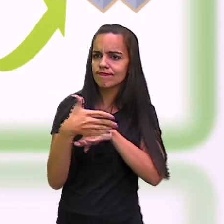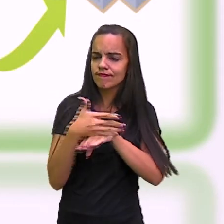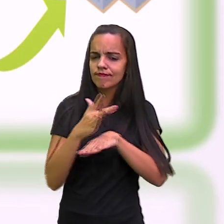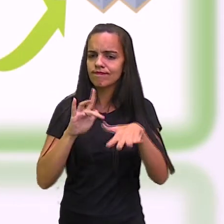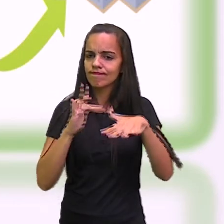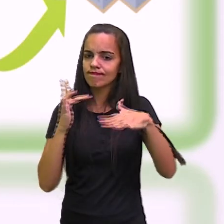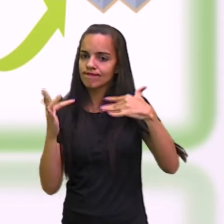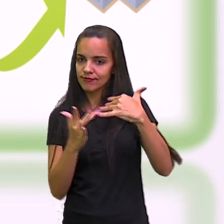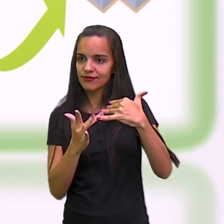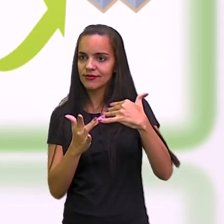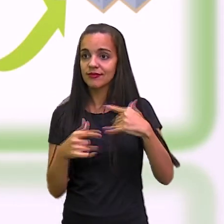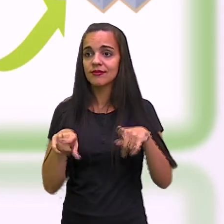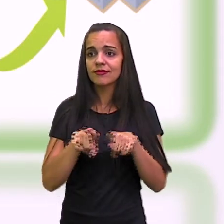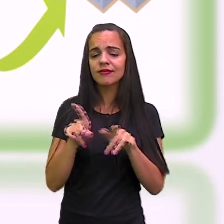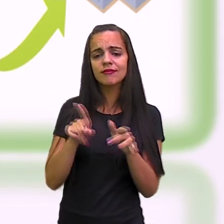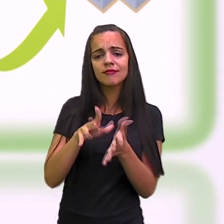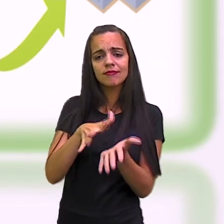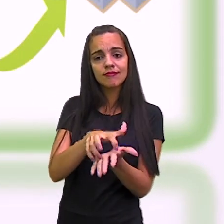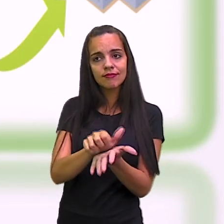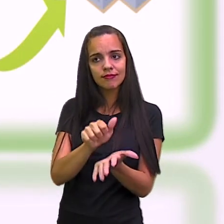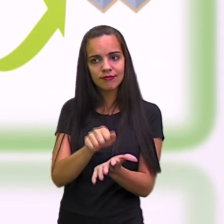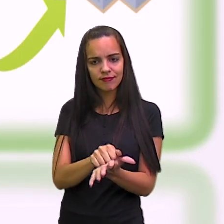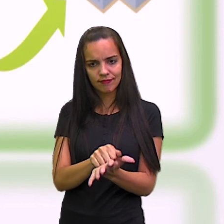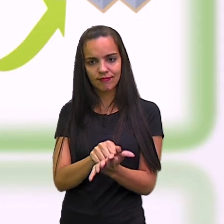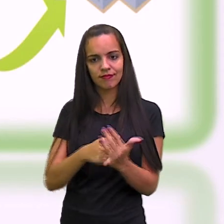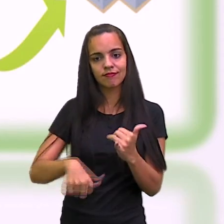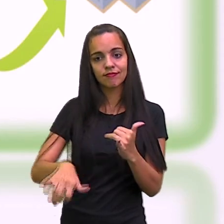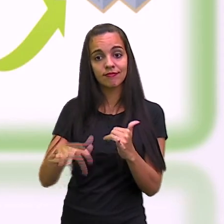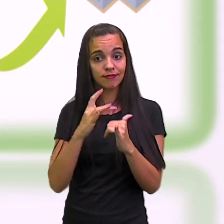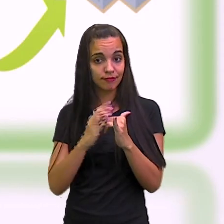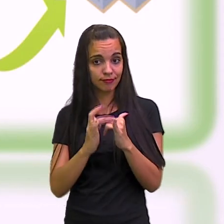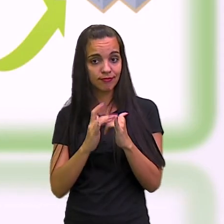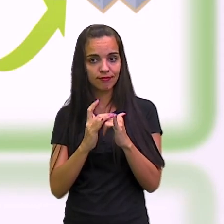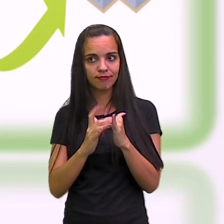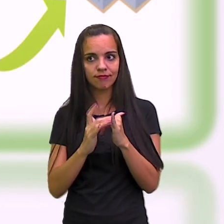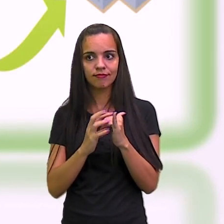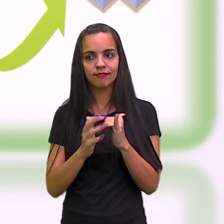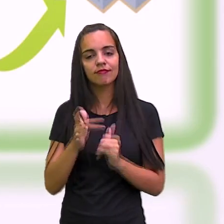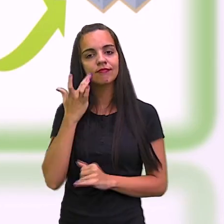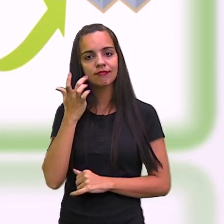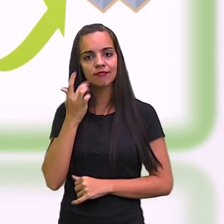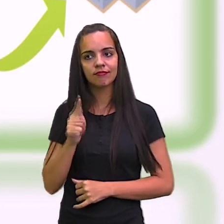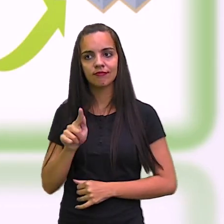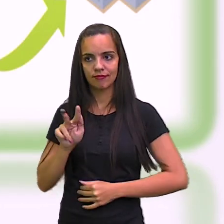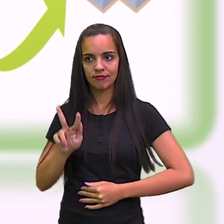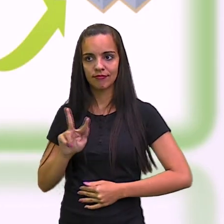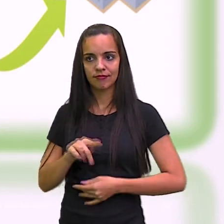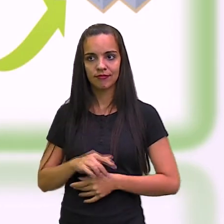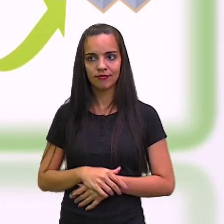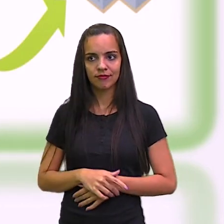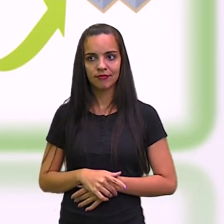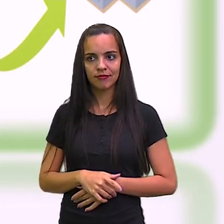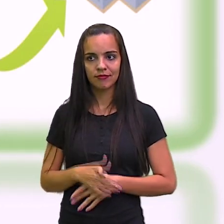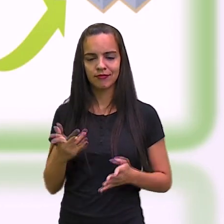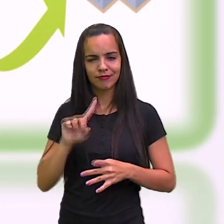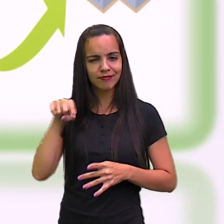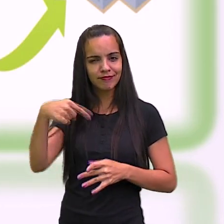nossas redes sociais e se inscrever no canal do YouTube SMED-GV.